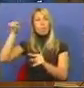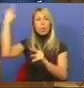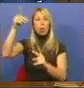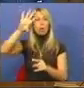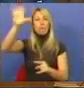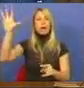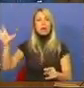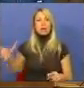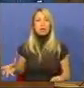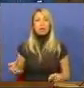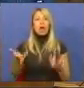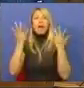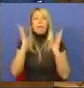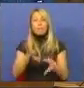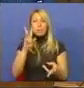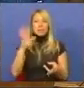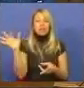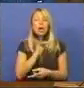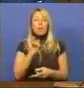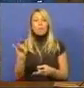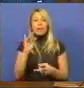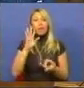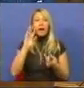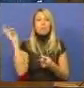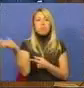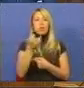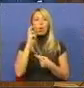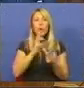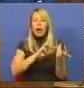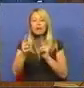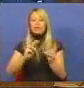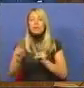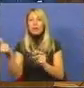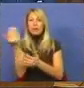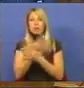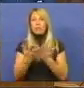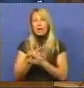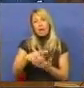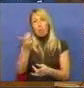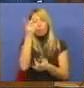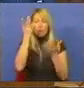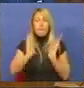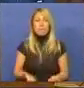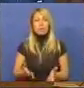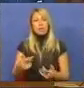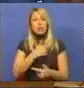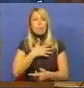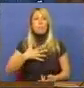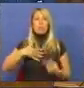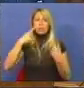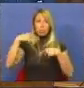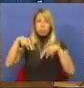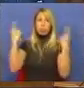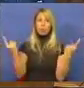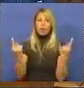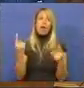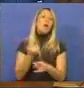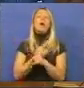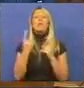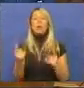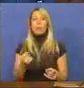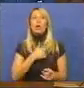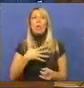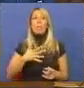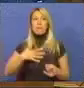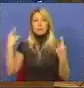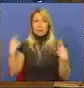que procurar outras alternativas de mercado, mas deve ser uma empresa pública. Porque é uma empresa que tem um extraordinário